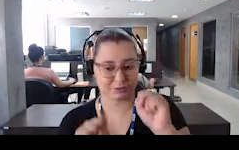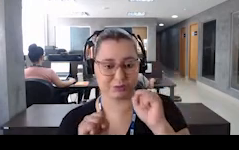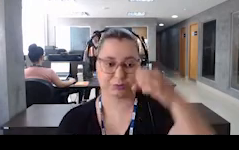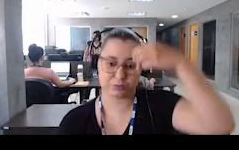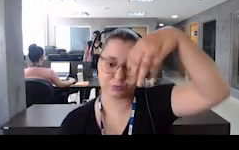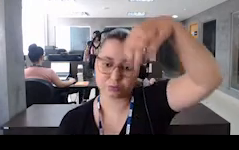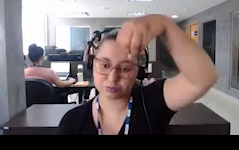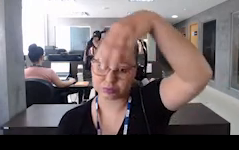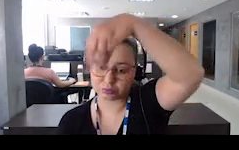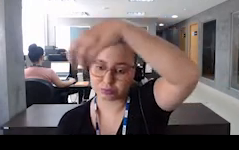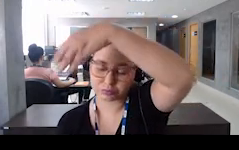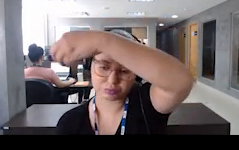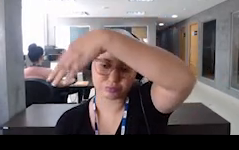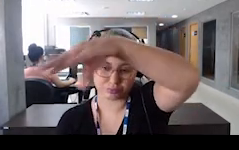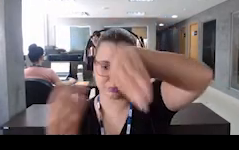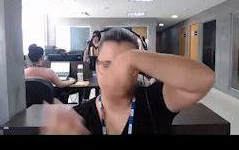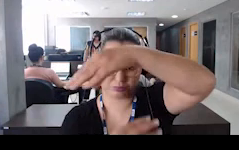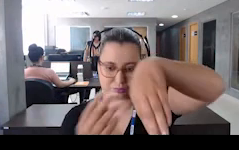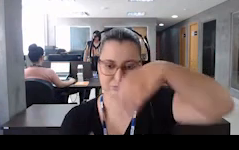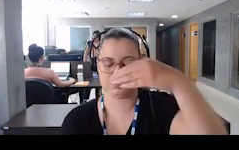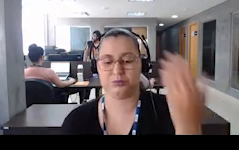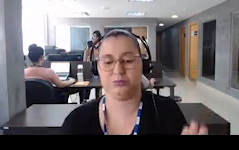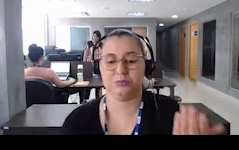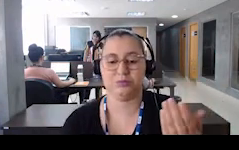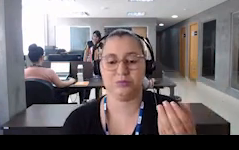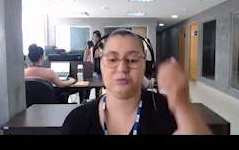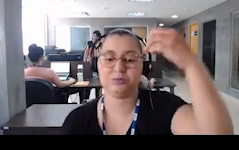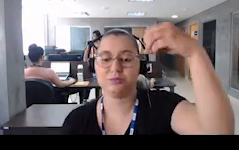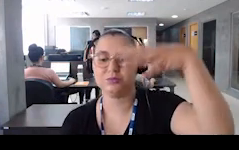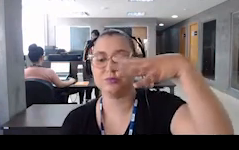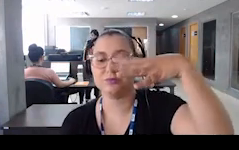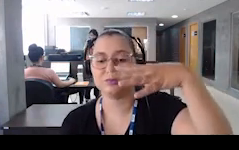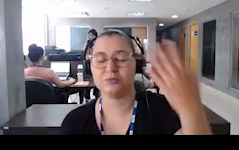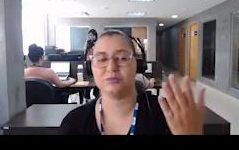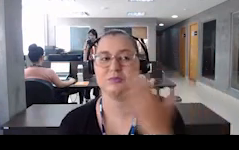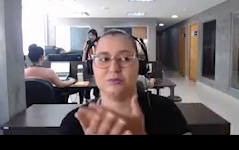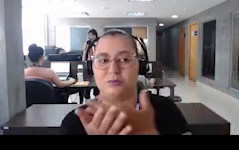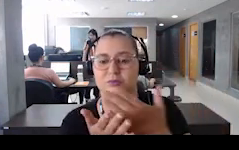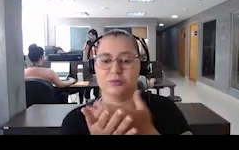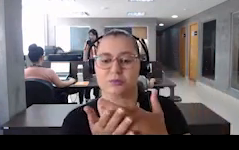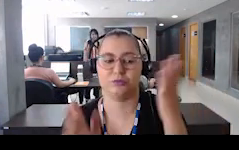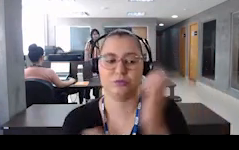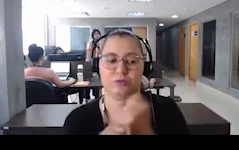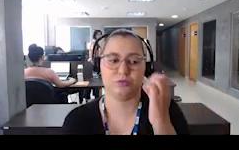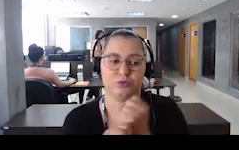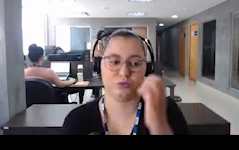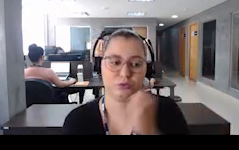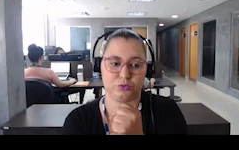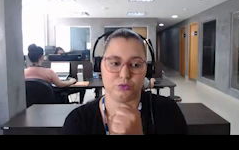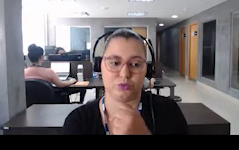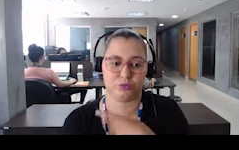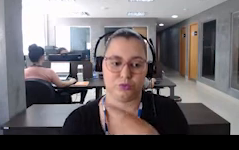o acionamento da iluminação com as lâmpadas mistas? Quem que pode responder aí para mim, a partir dos cálculos que a